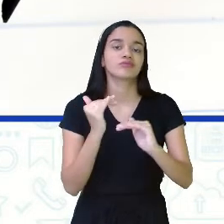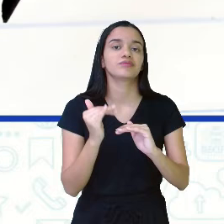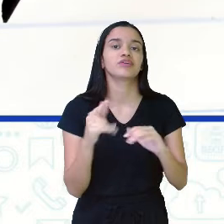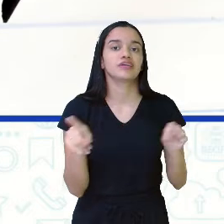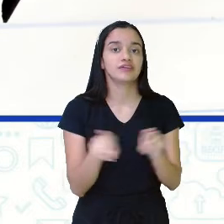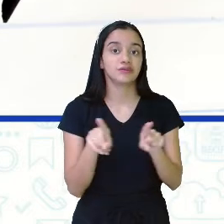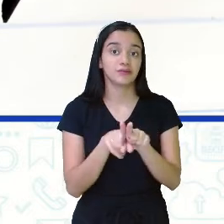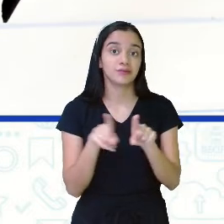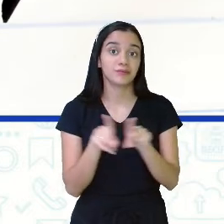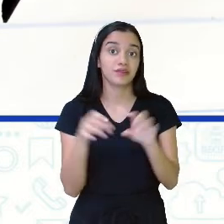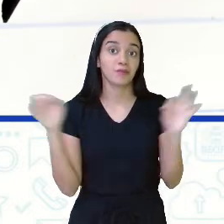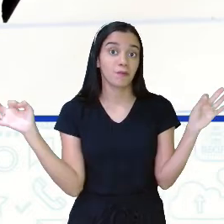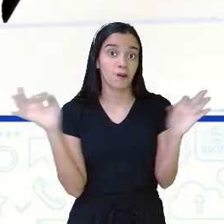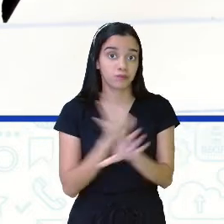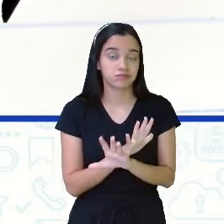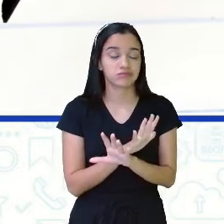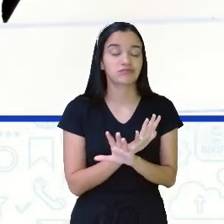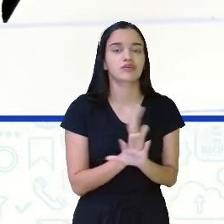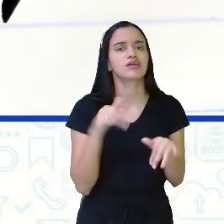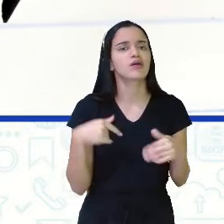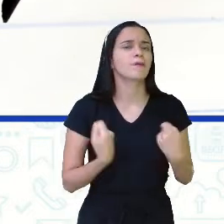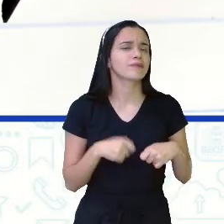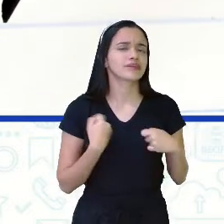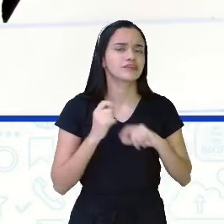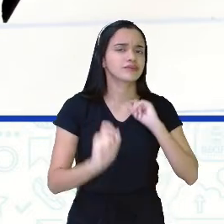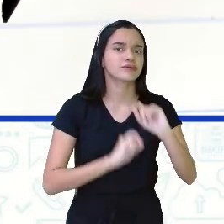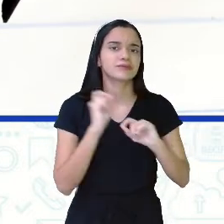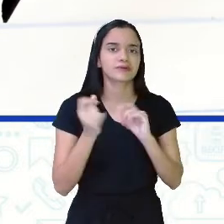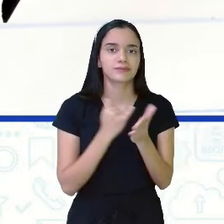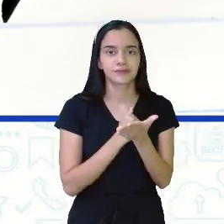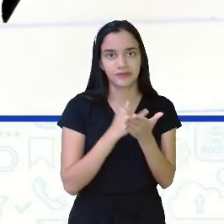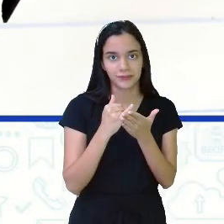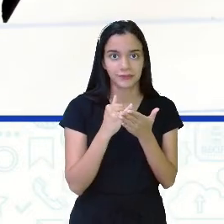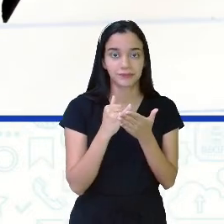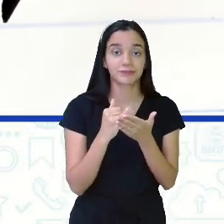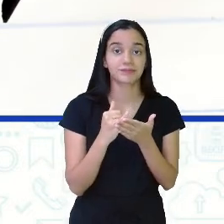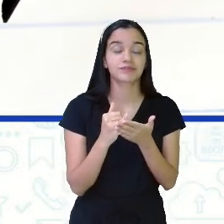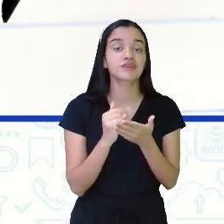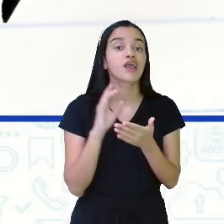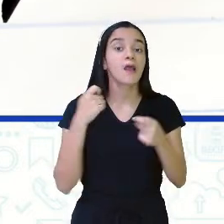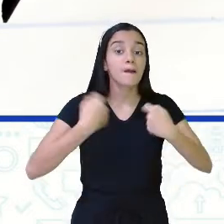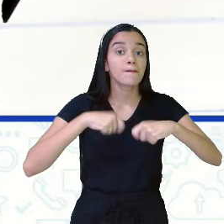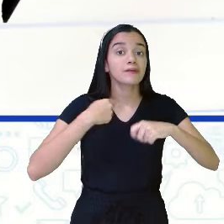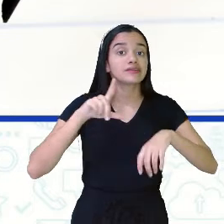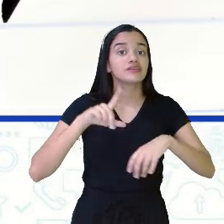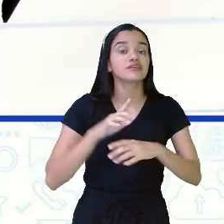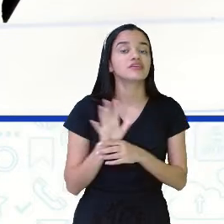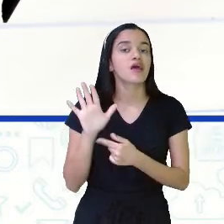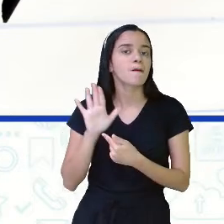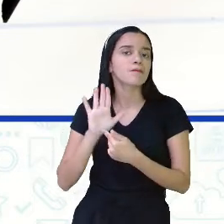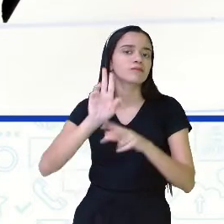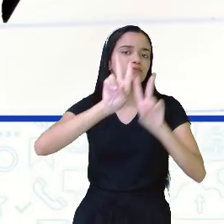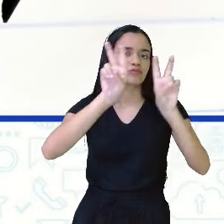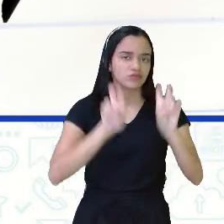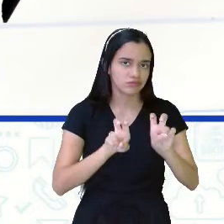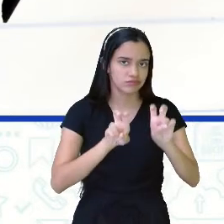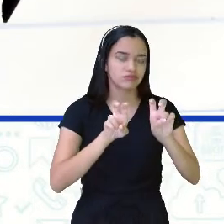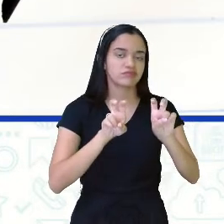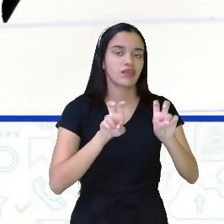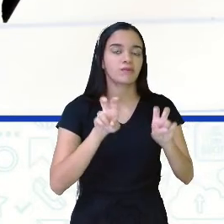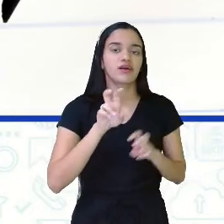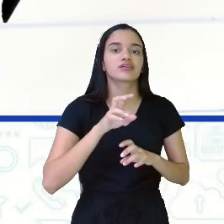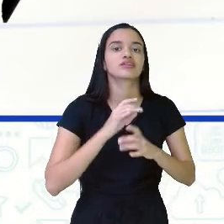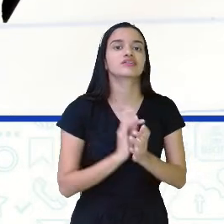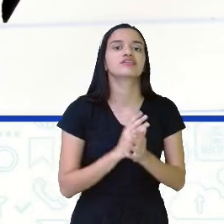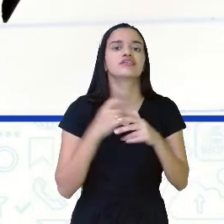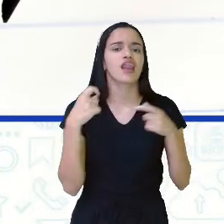uma conclusão. E o que é que a gente precisa ter na introdução? A gente precisa apresentar o tema que será